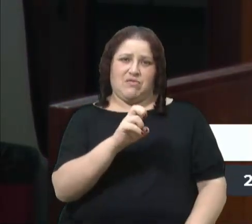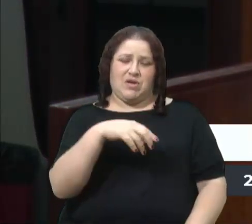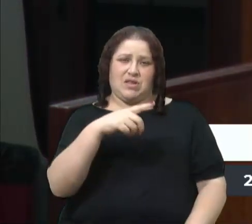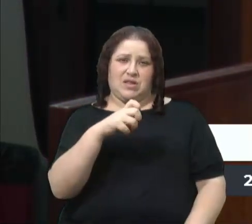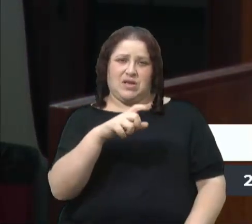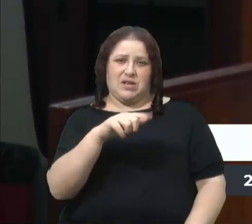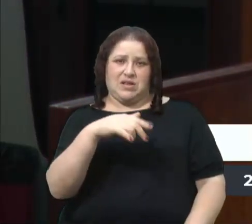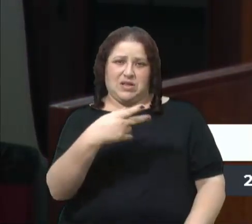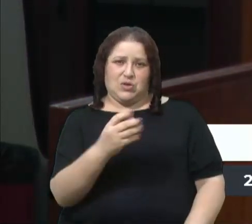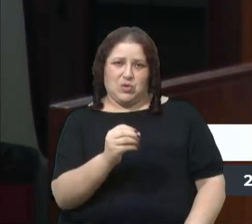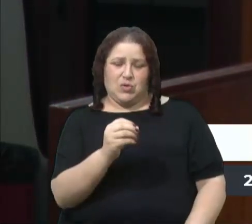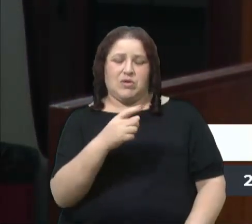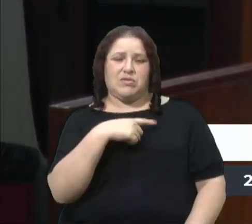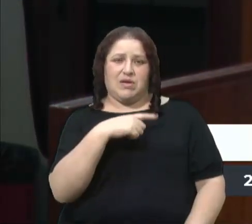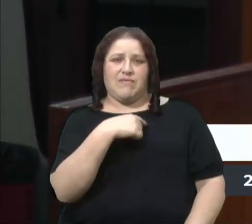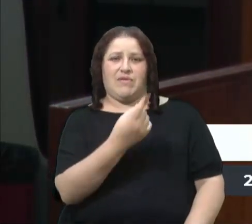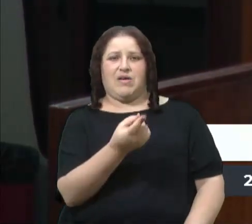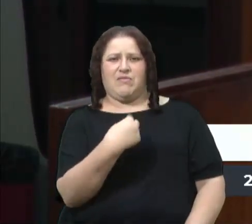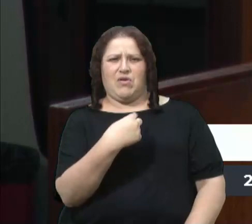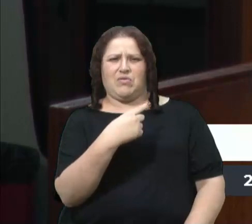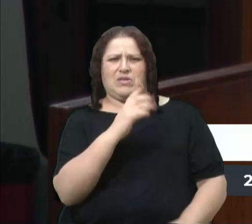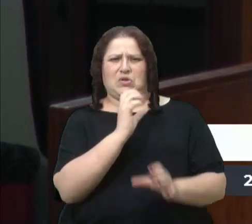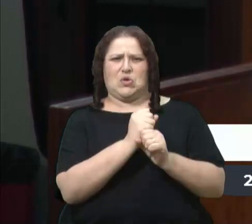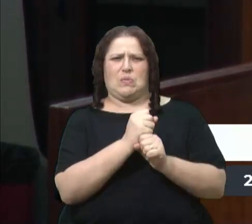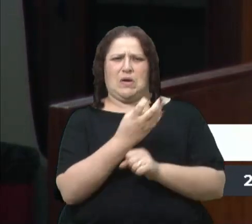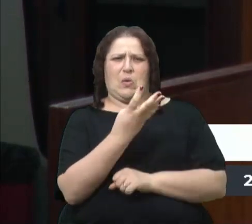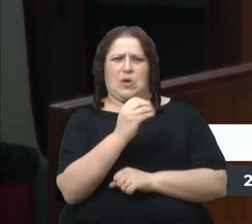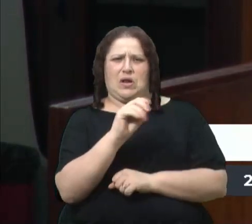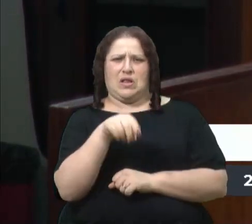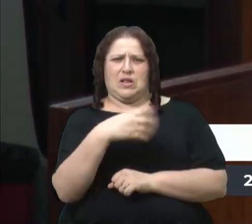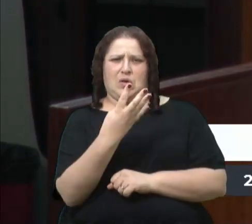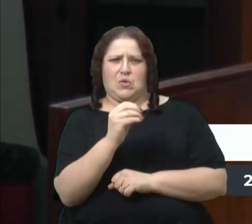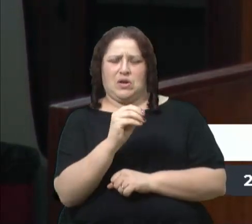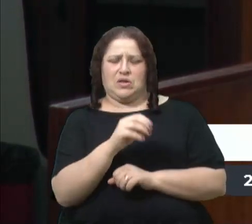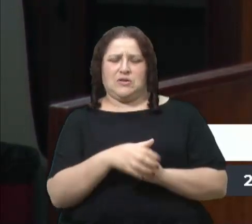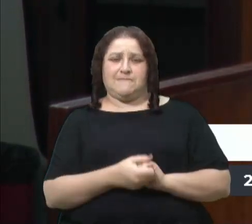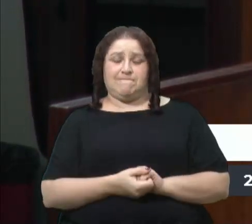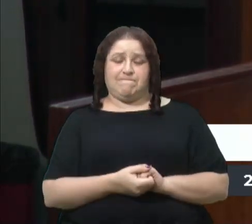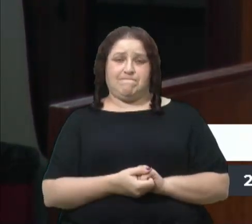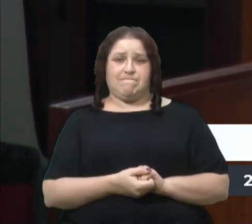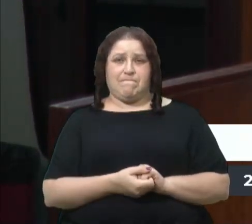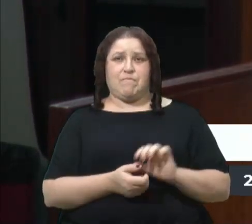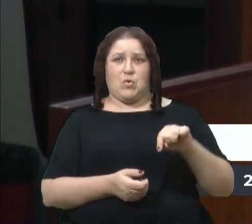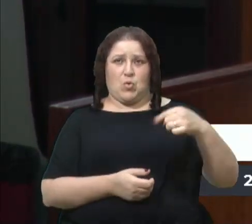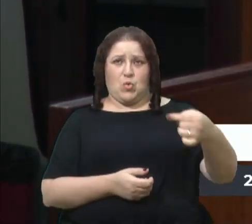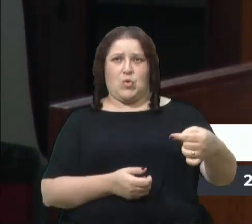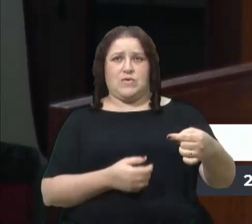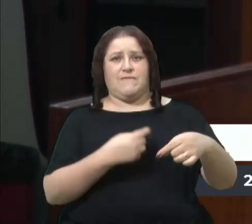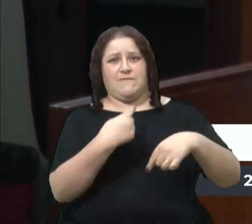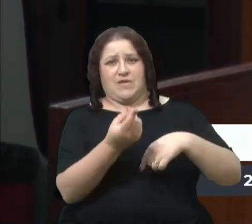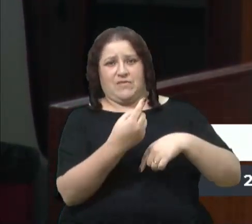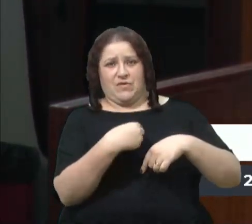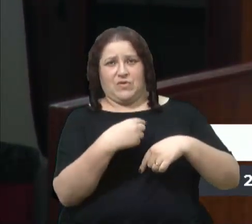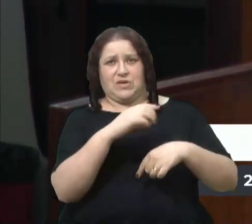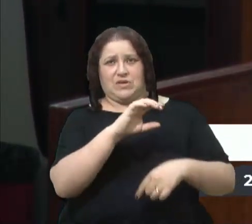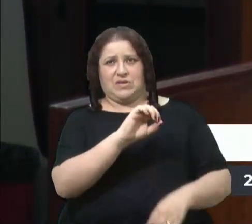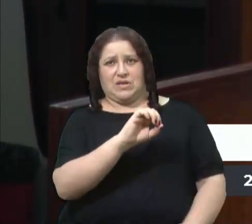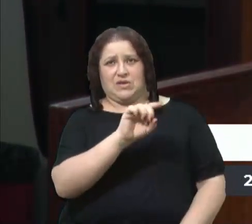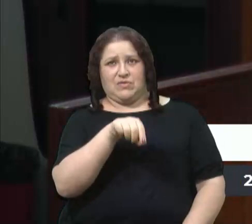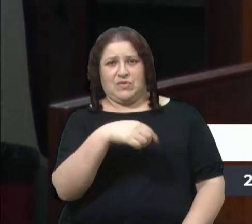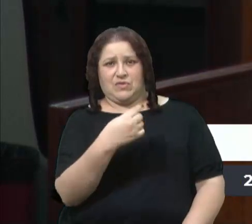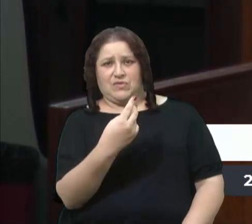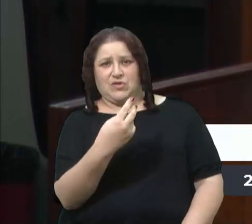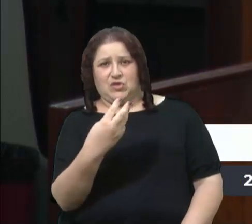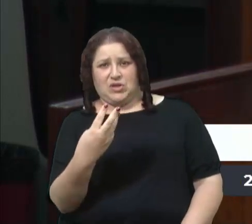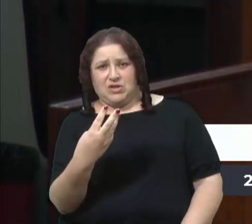40 com 40. Então, fora, só hoje já daria, né, nesse próximo pedágio, que seria o ida e volta, 0,23. Depois